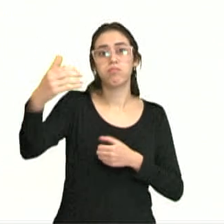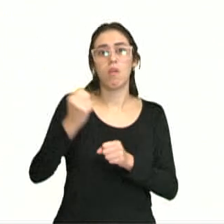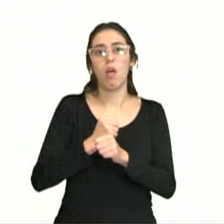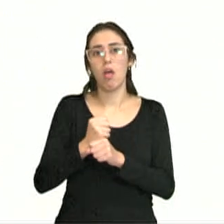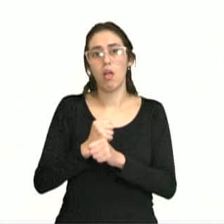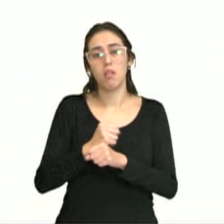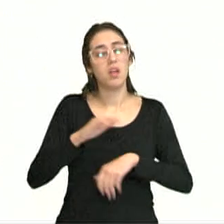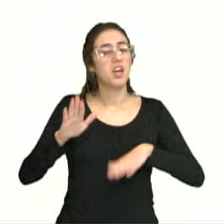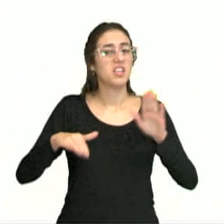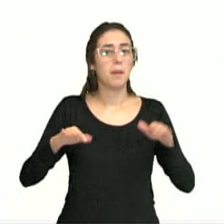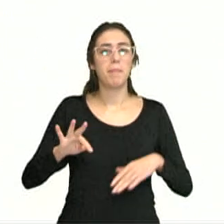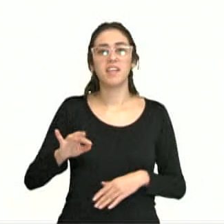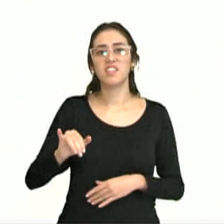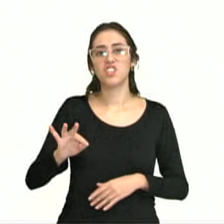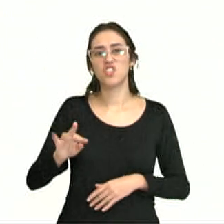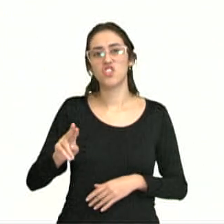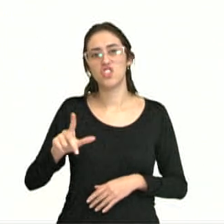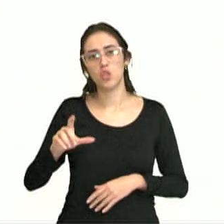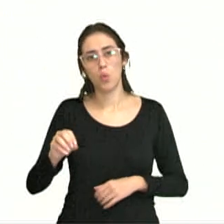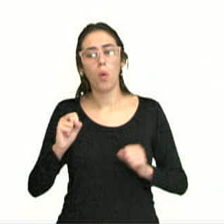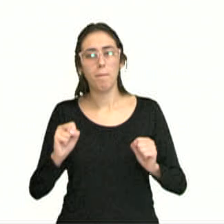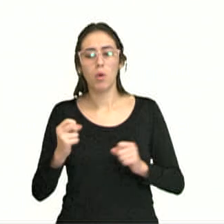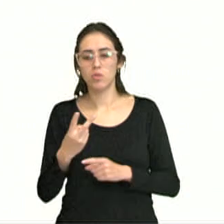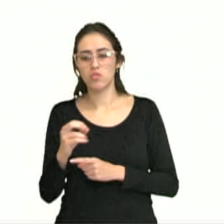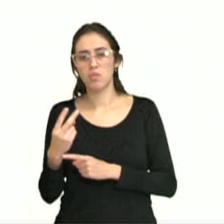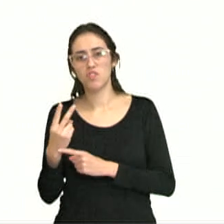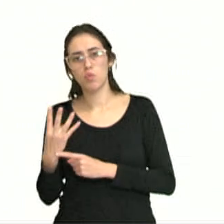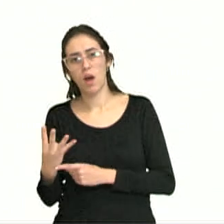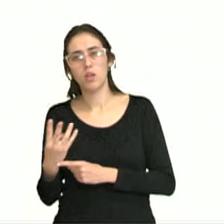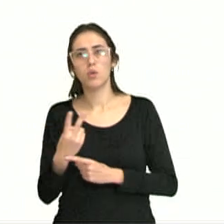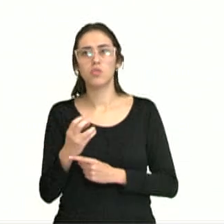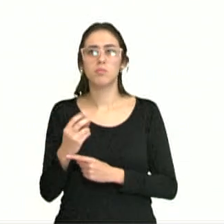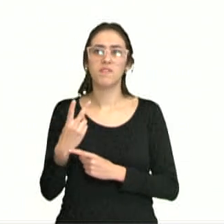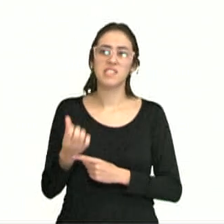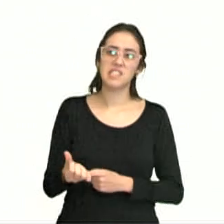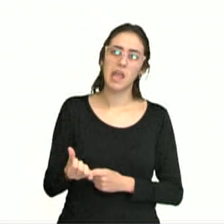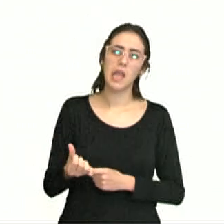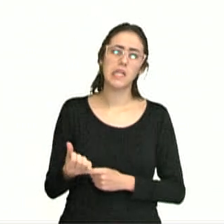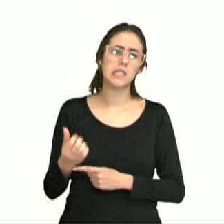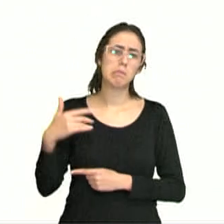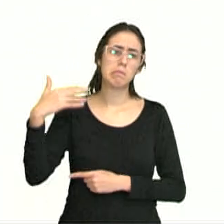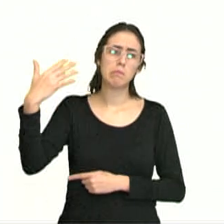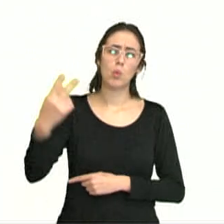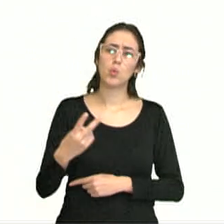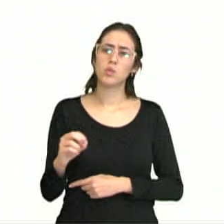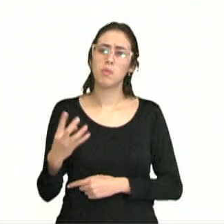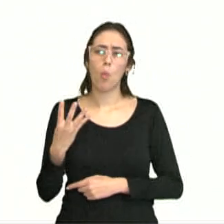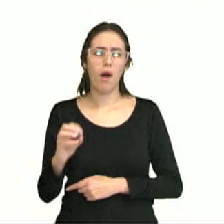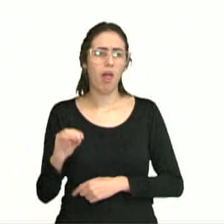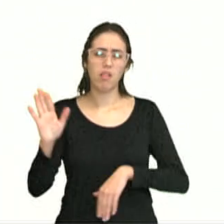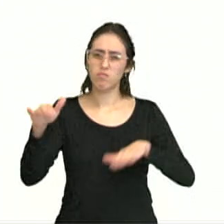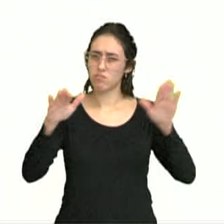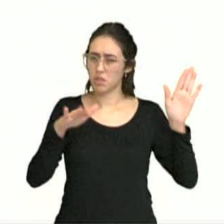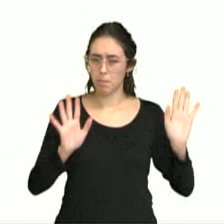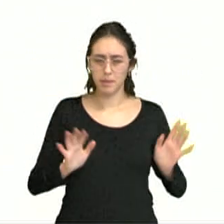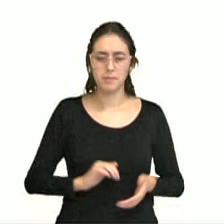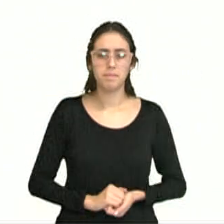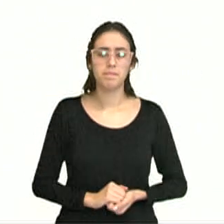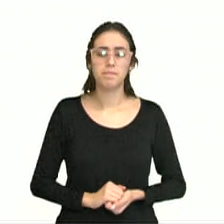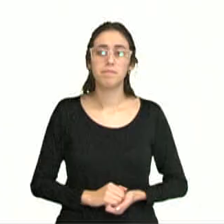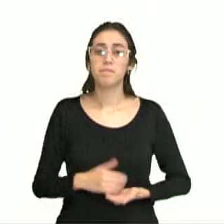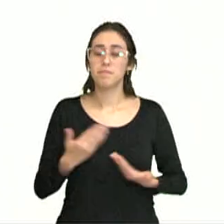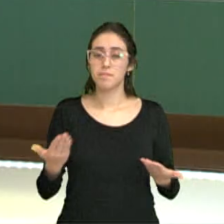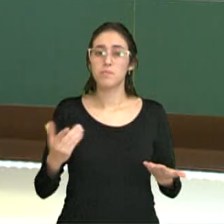título, ele pode vencer aí 2024, 2026, a 2040, depende do título. Aplicando